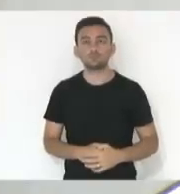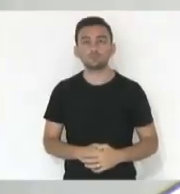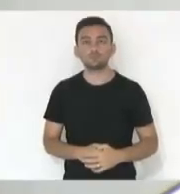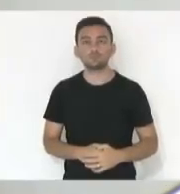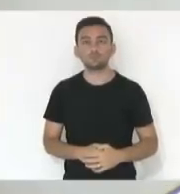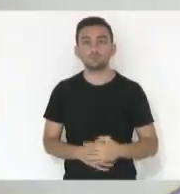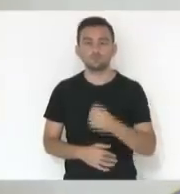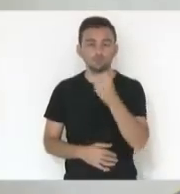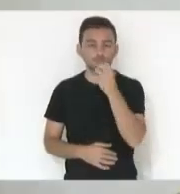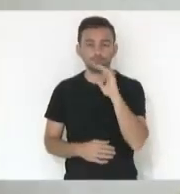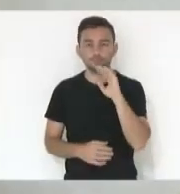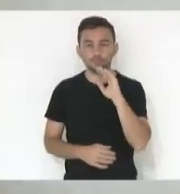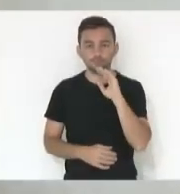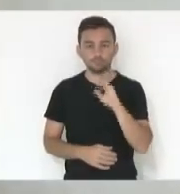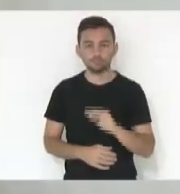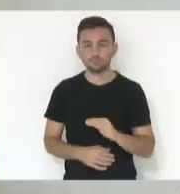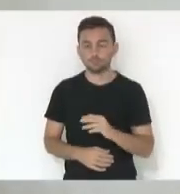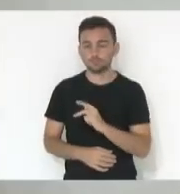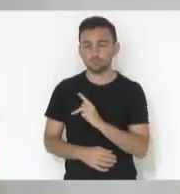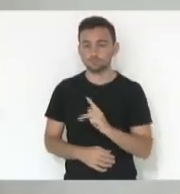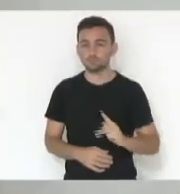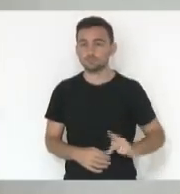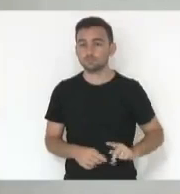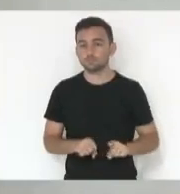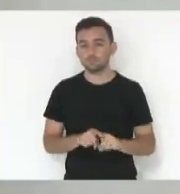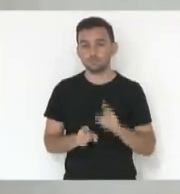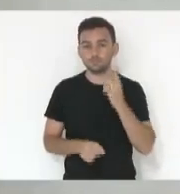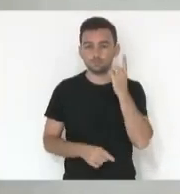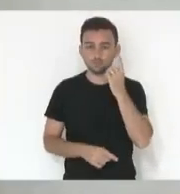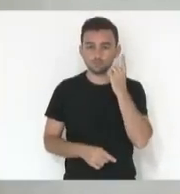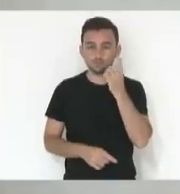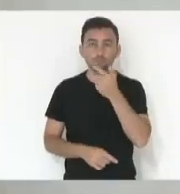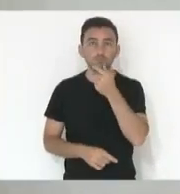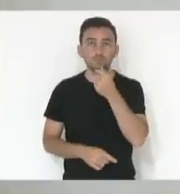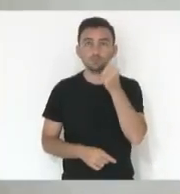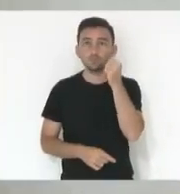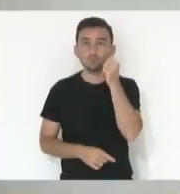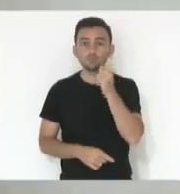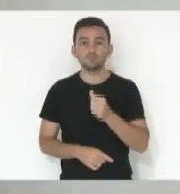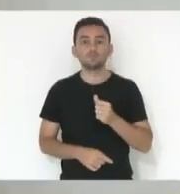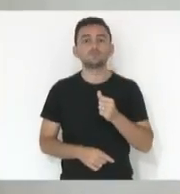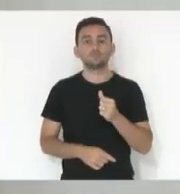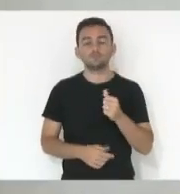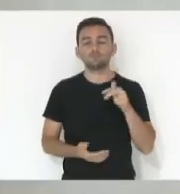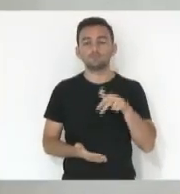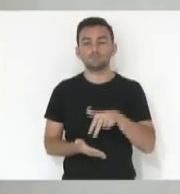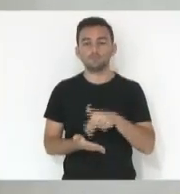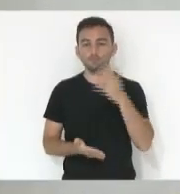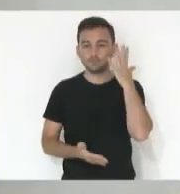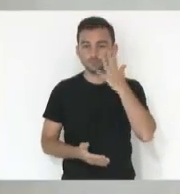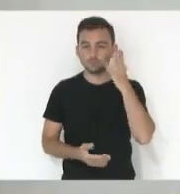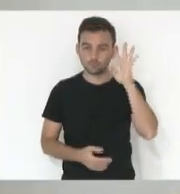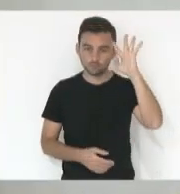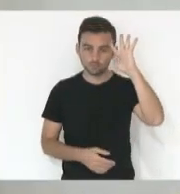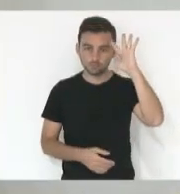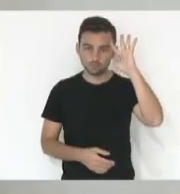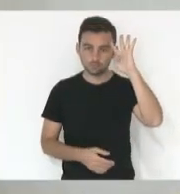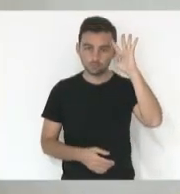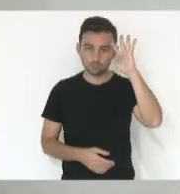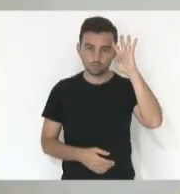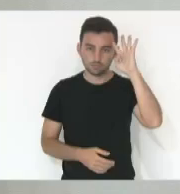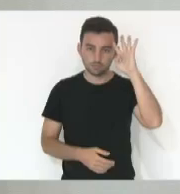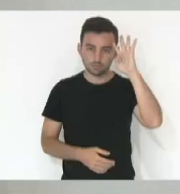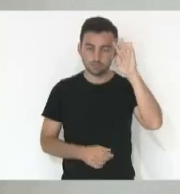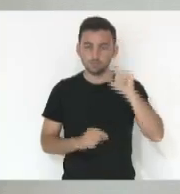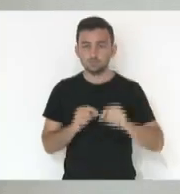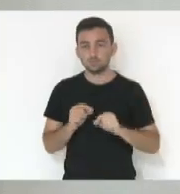Meu boa tarde, senhor presidente, senhoras deputadas, senhores deputados. Venho à tribuna desta quarta-feira, né,